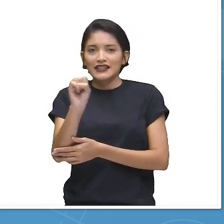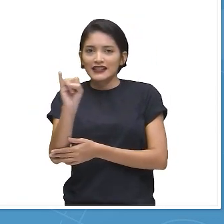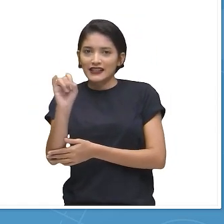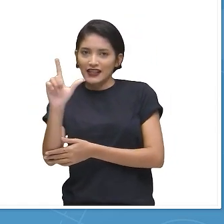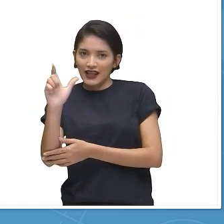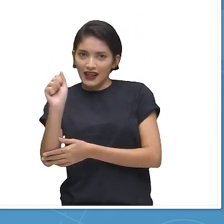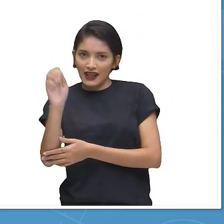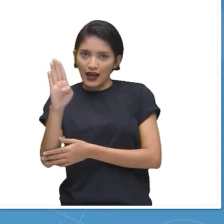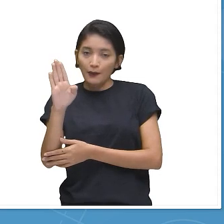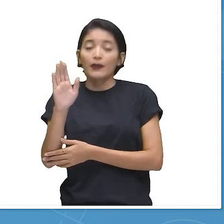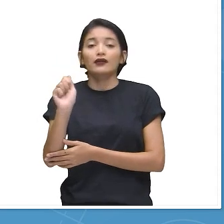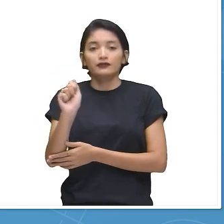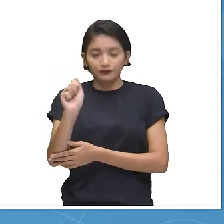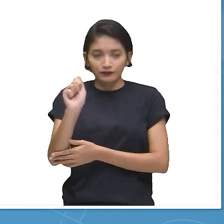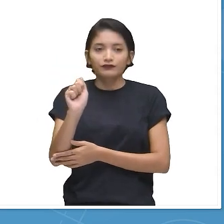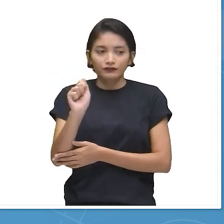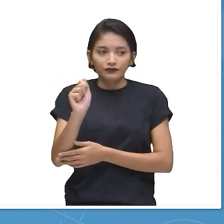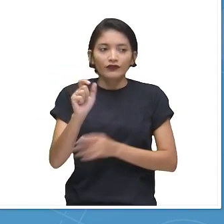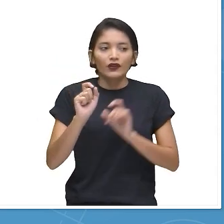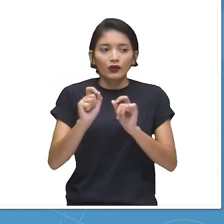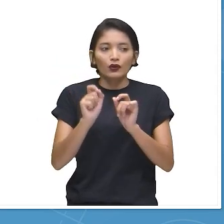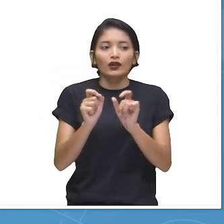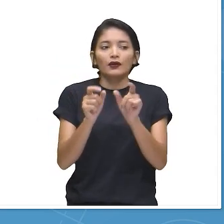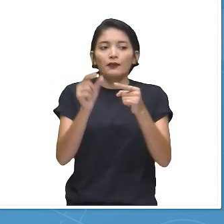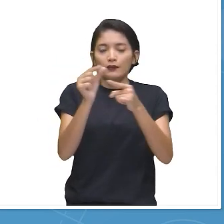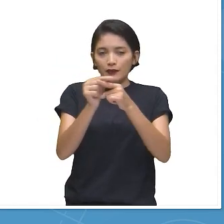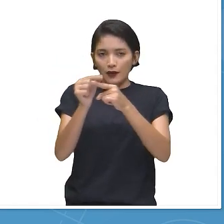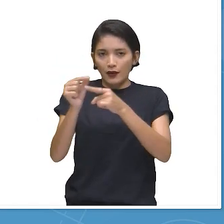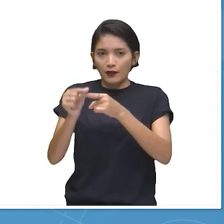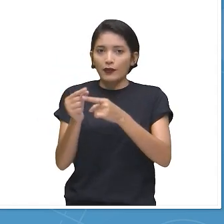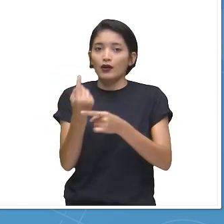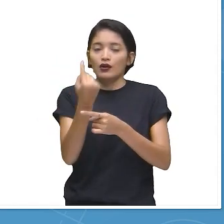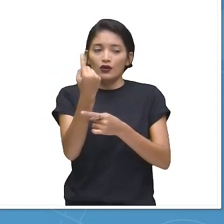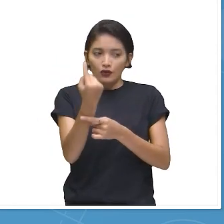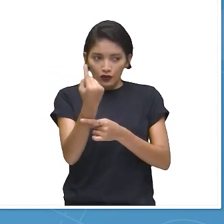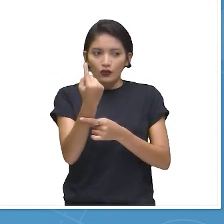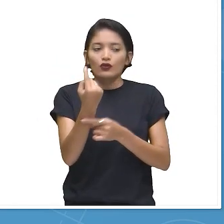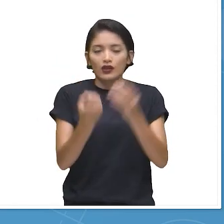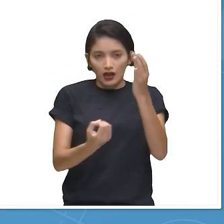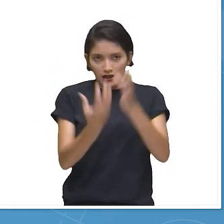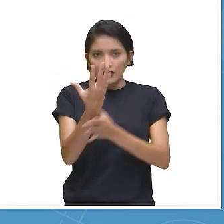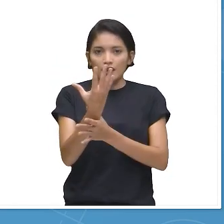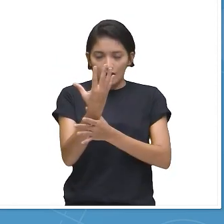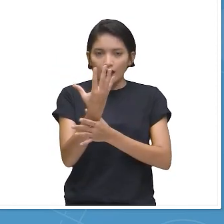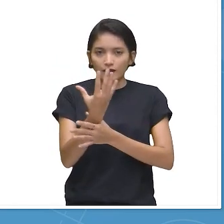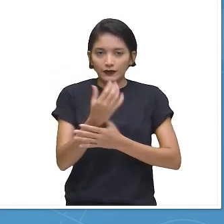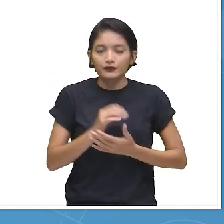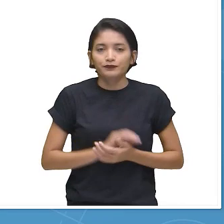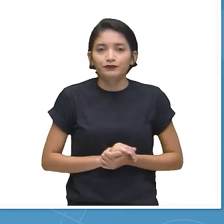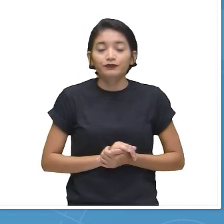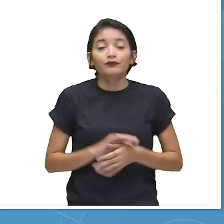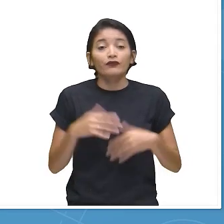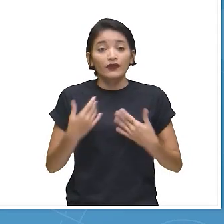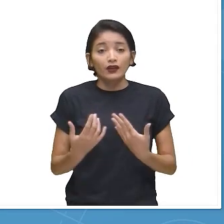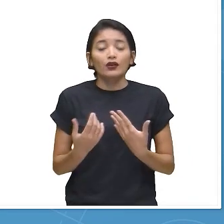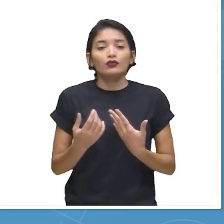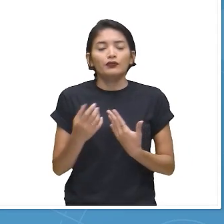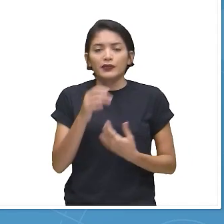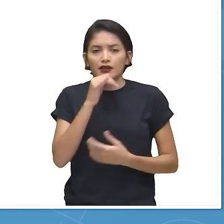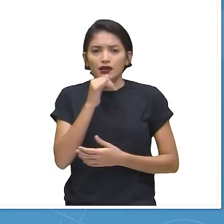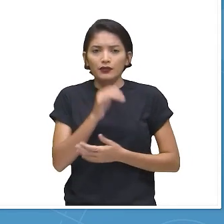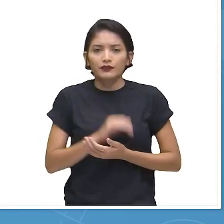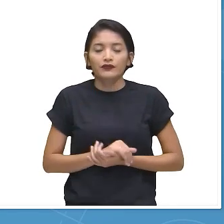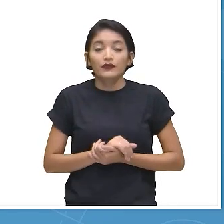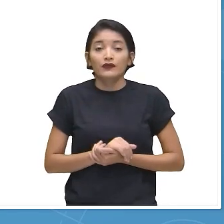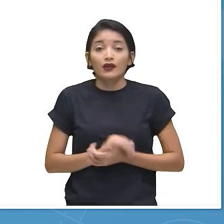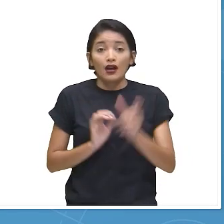desses conjuntos de sons que formam a palavra, cada um daqueles impulsos que eu emito. Por exemplo, se eu digo